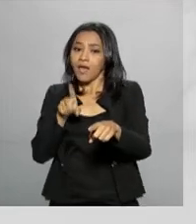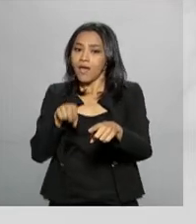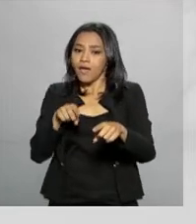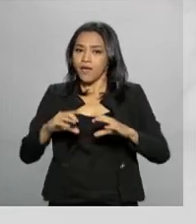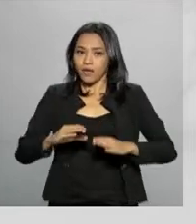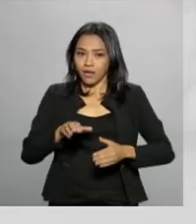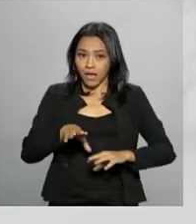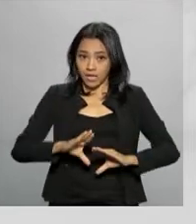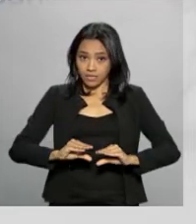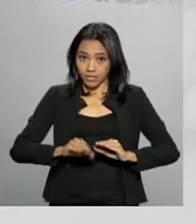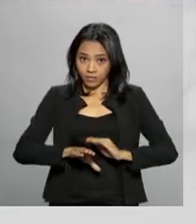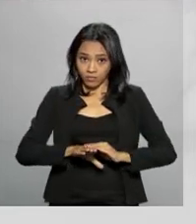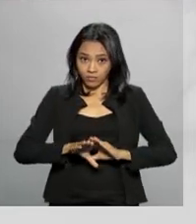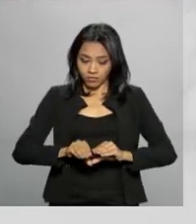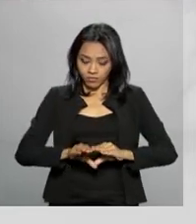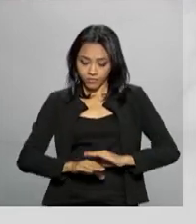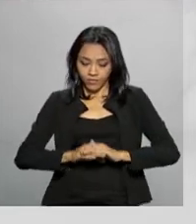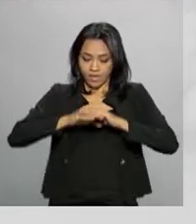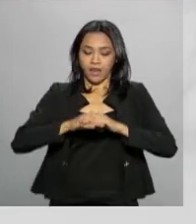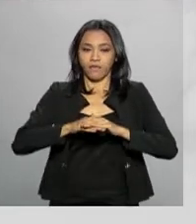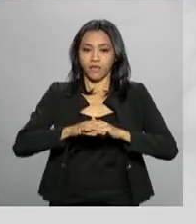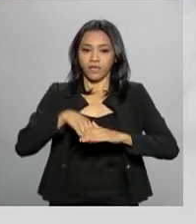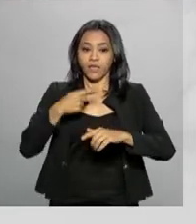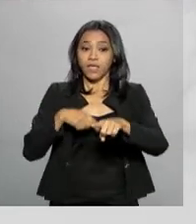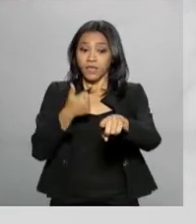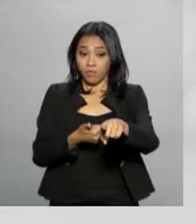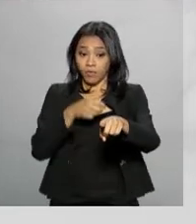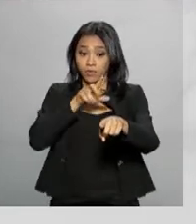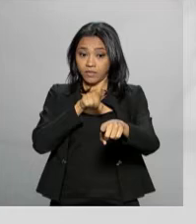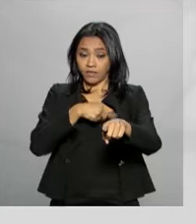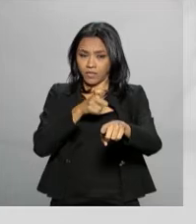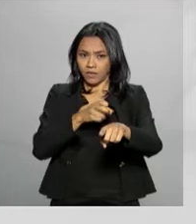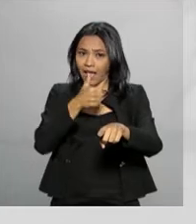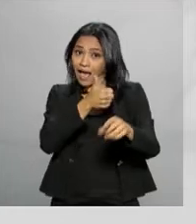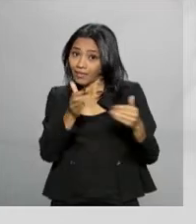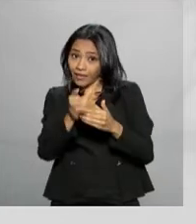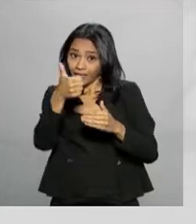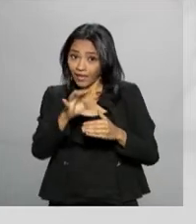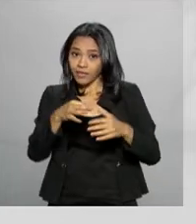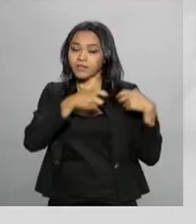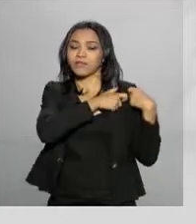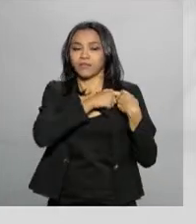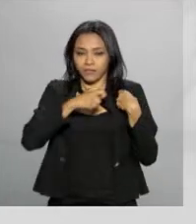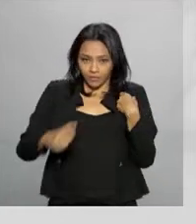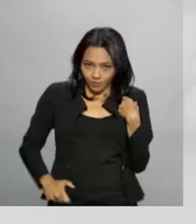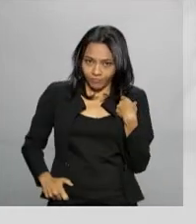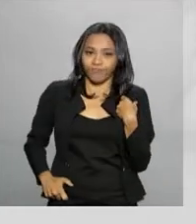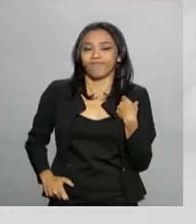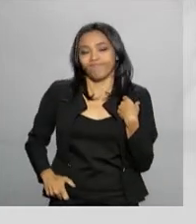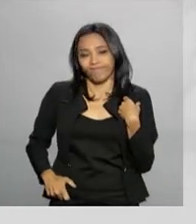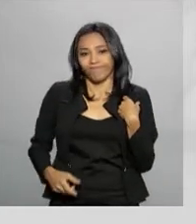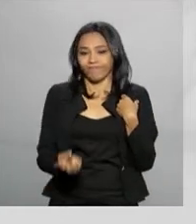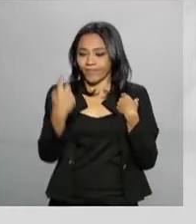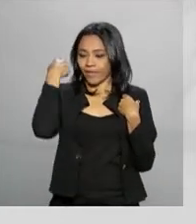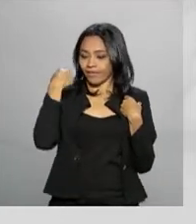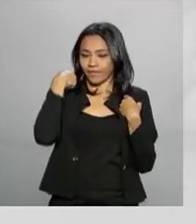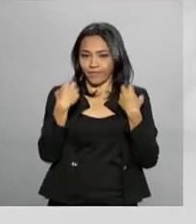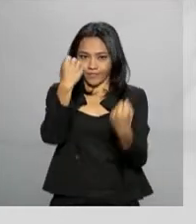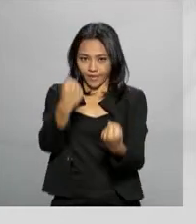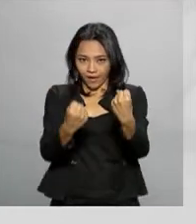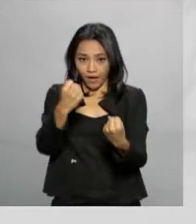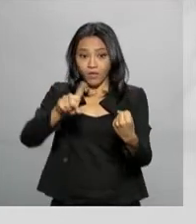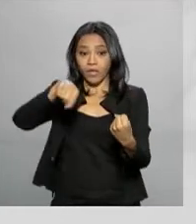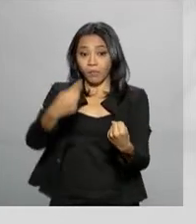de 7 anos e meio a 10 cinto de segurança no banco traseiro após dez anos